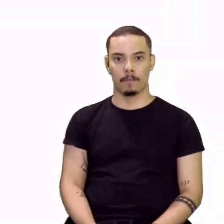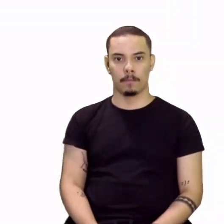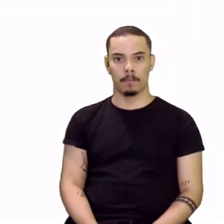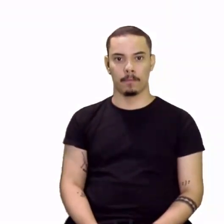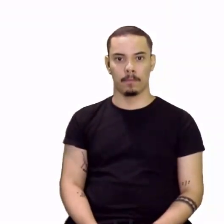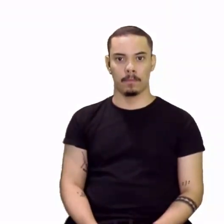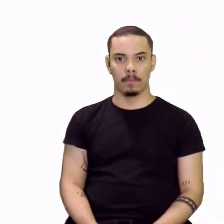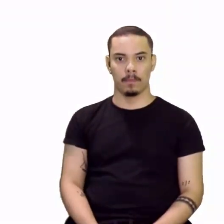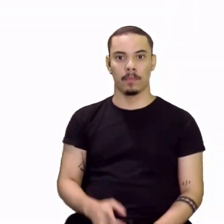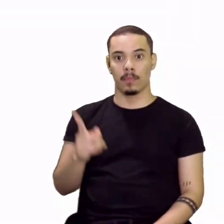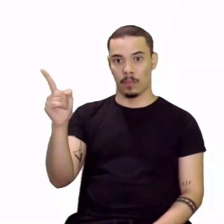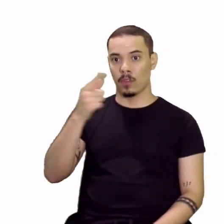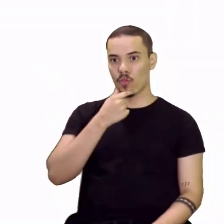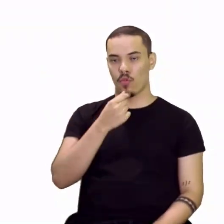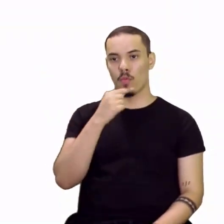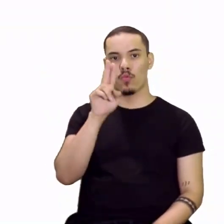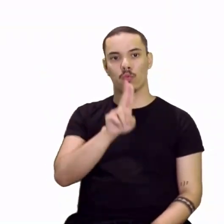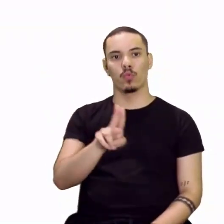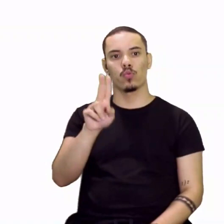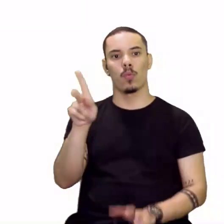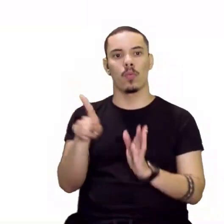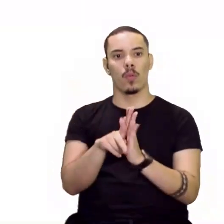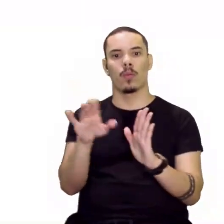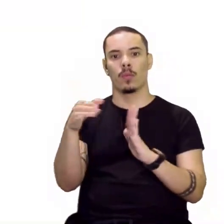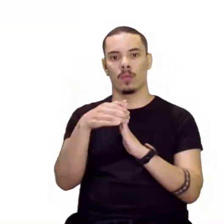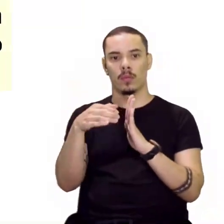Aziz Absabe. Ele usou a questão da